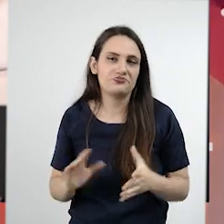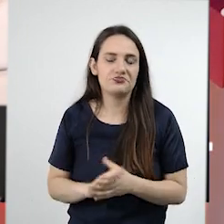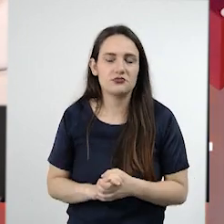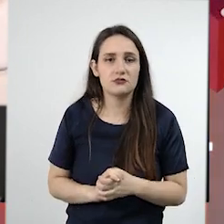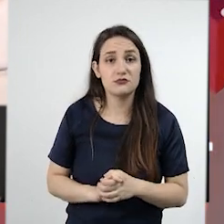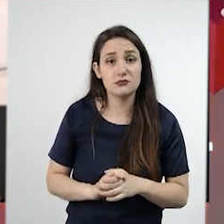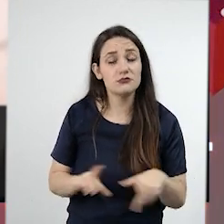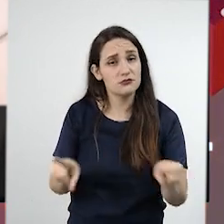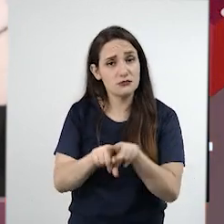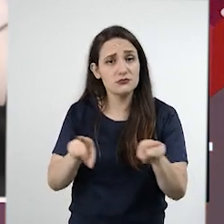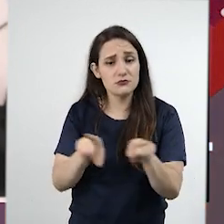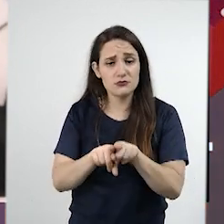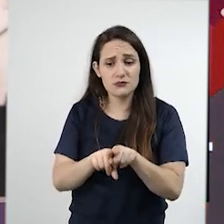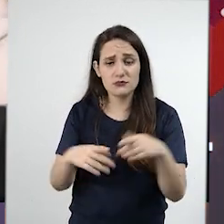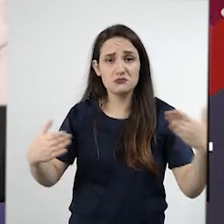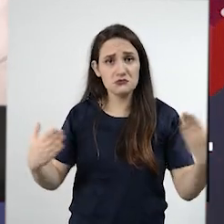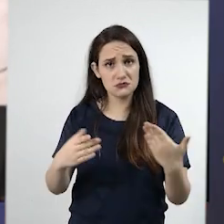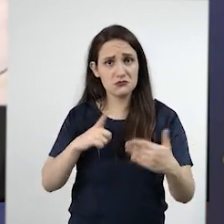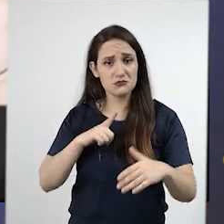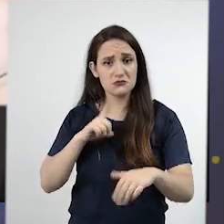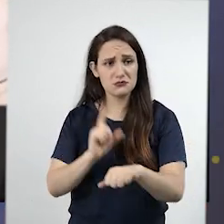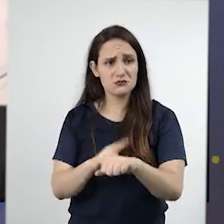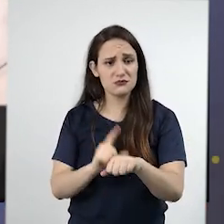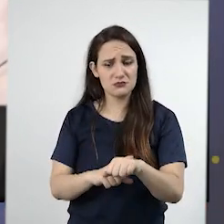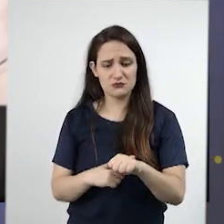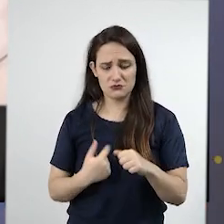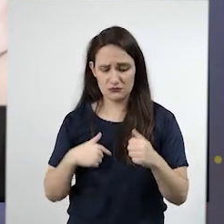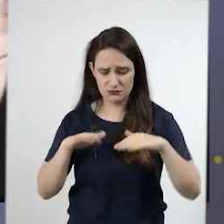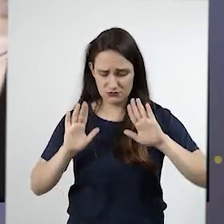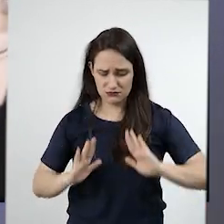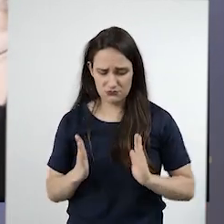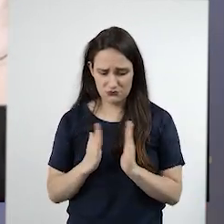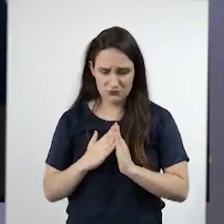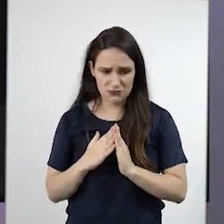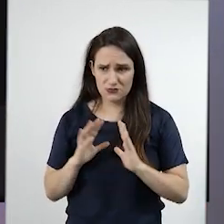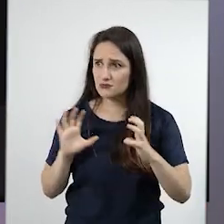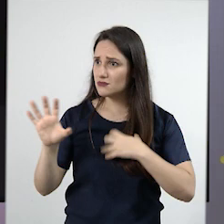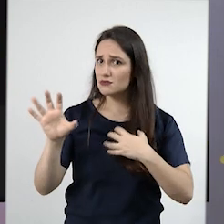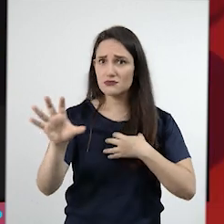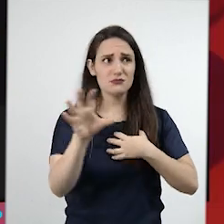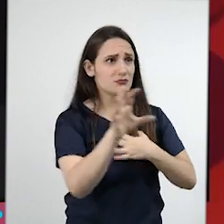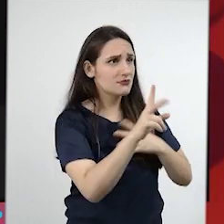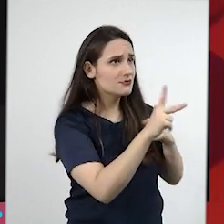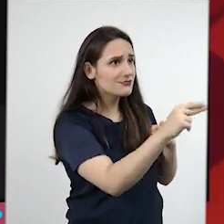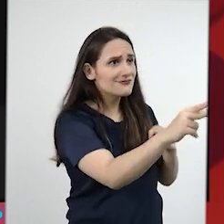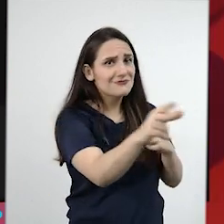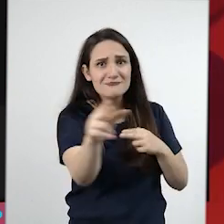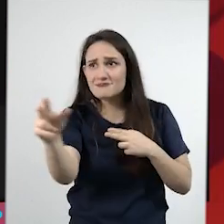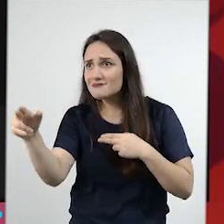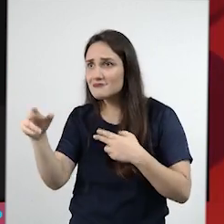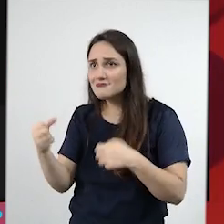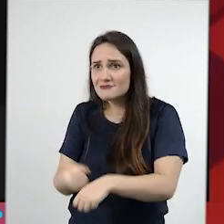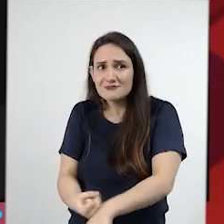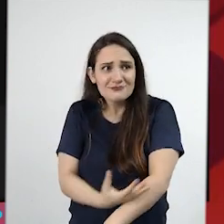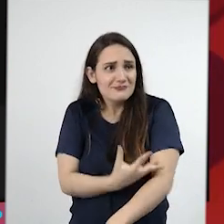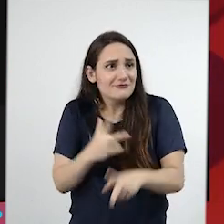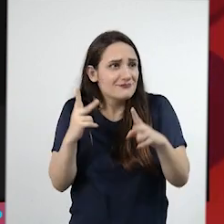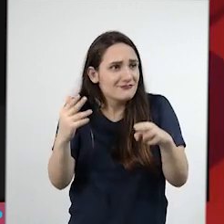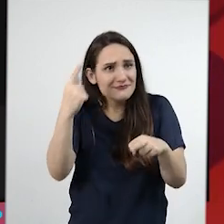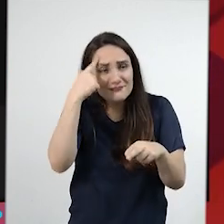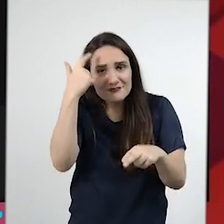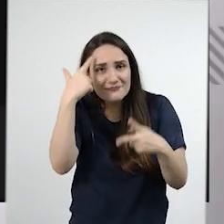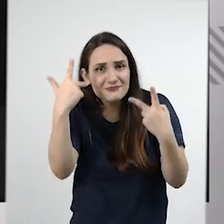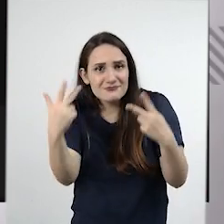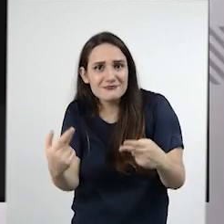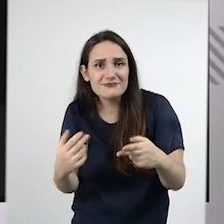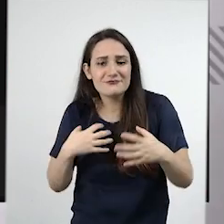desse momento que está todo mundo vivenciando mais ou menos as mesmas emoções, né, as mesmas